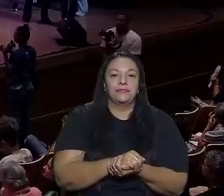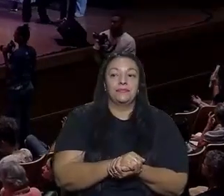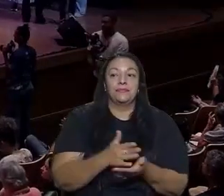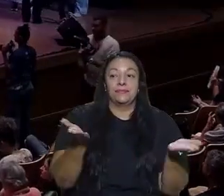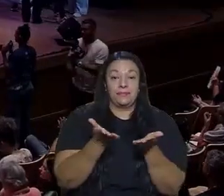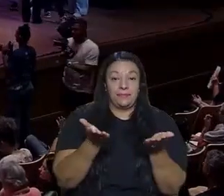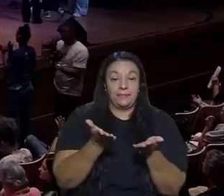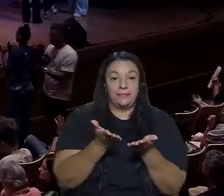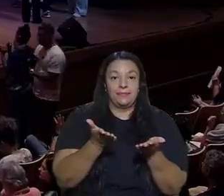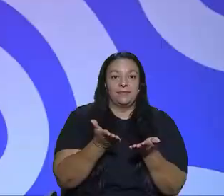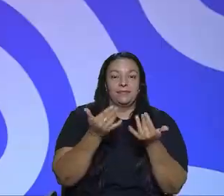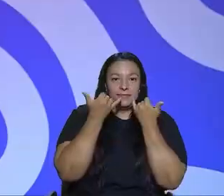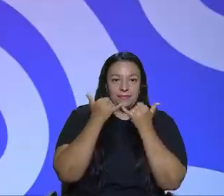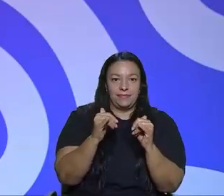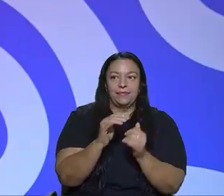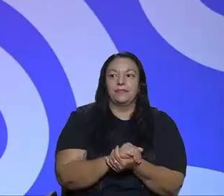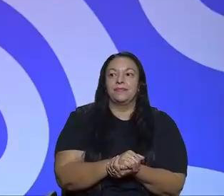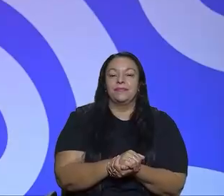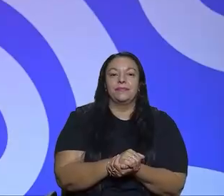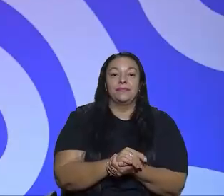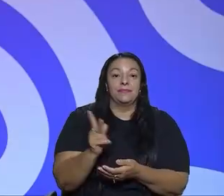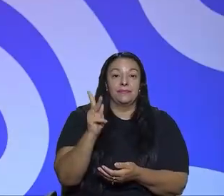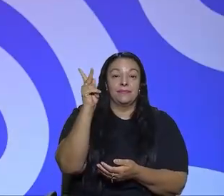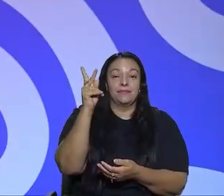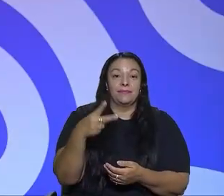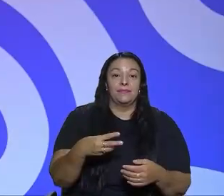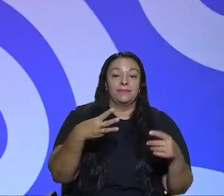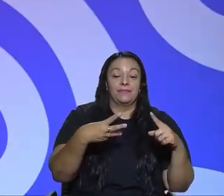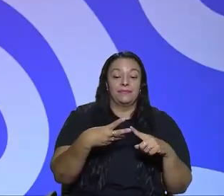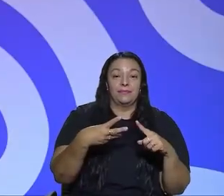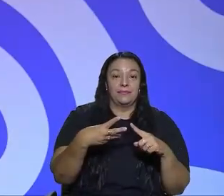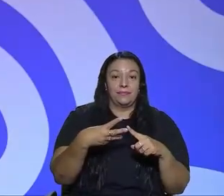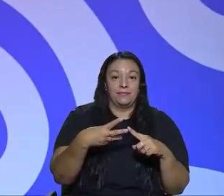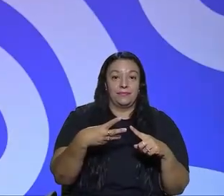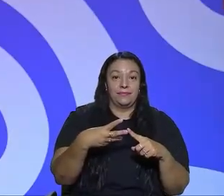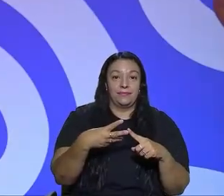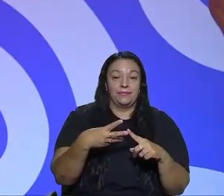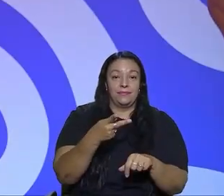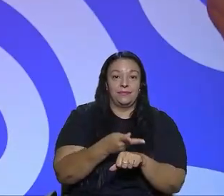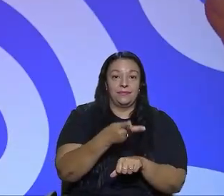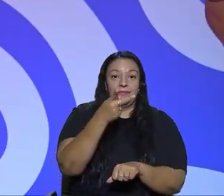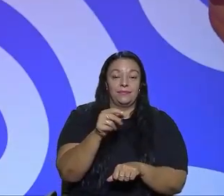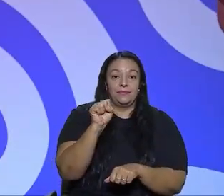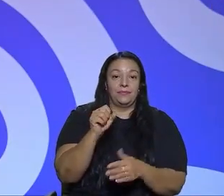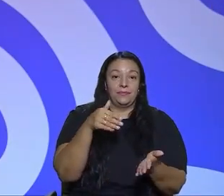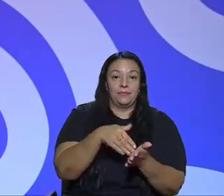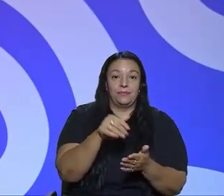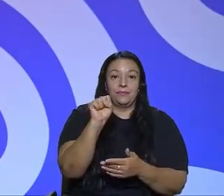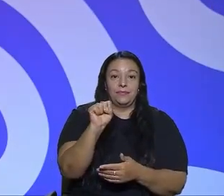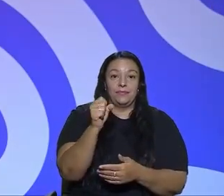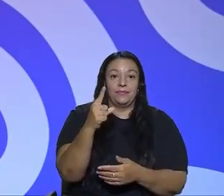E agora a gente vai anunciar o vencedor do segundo lugar na categoria de 8 a 18